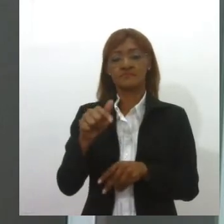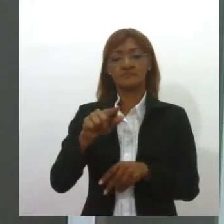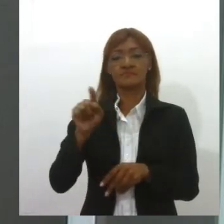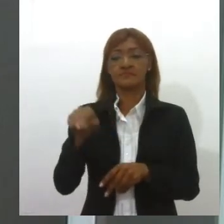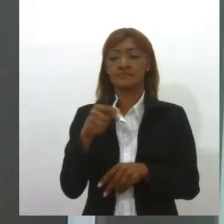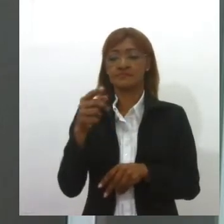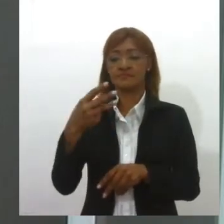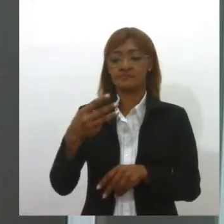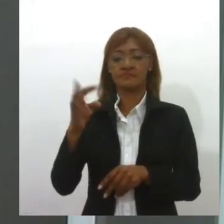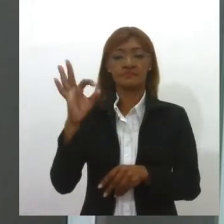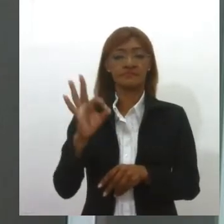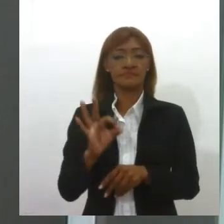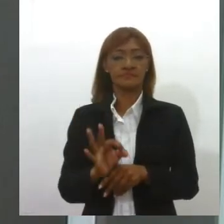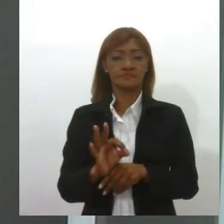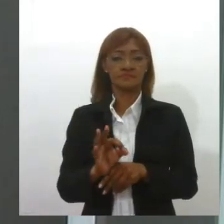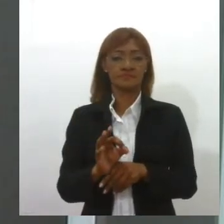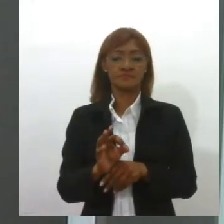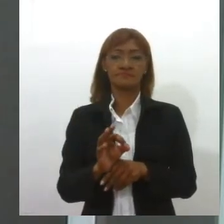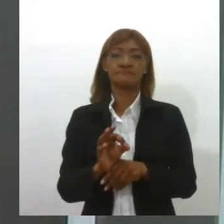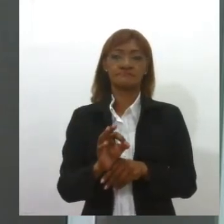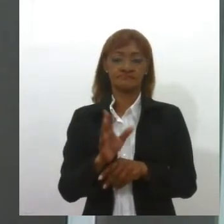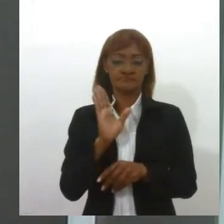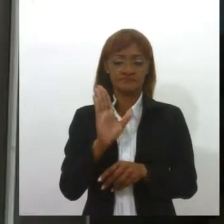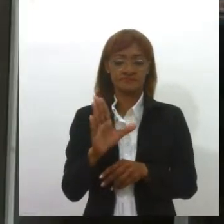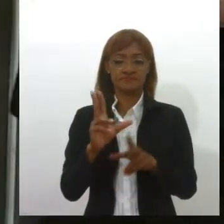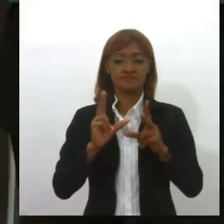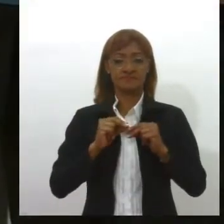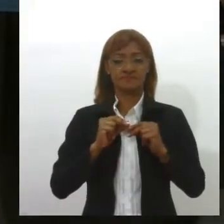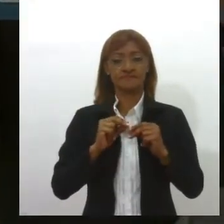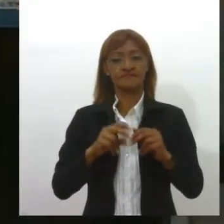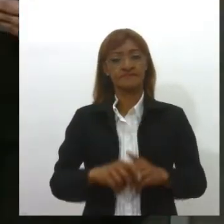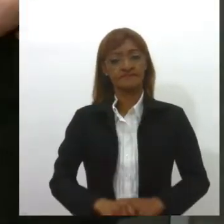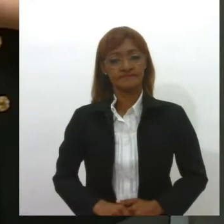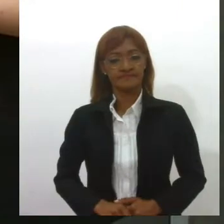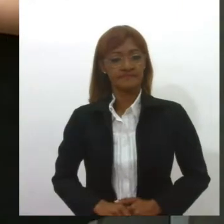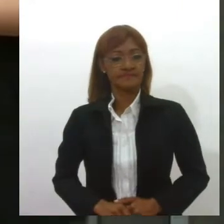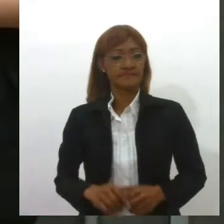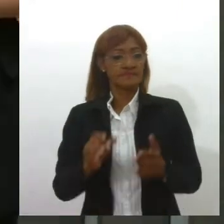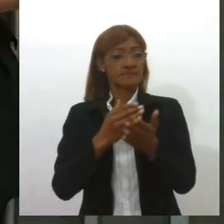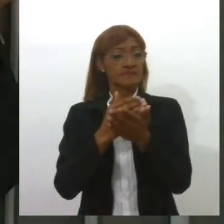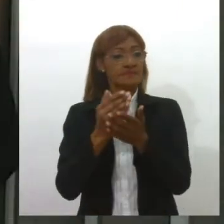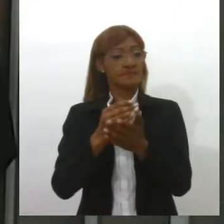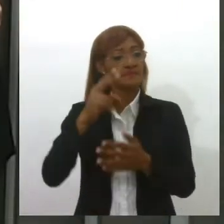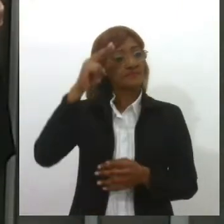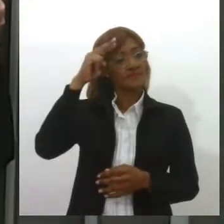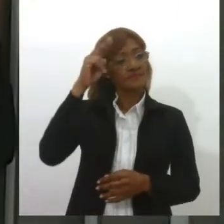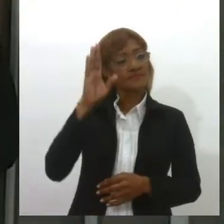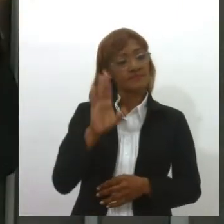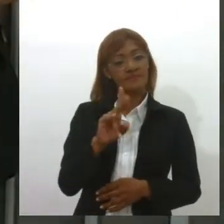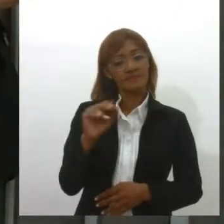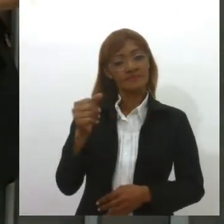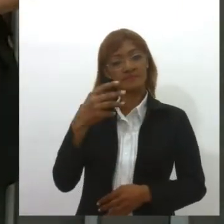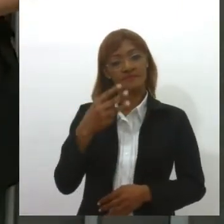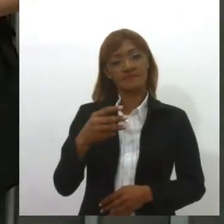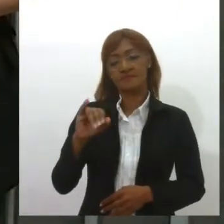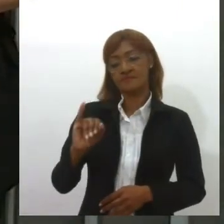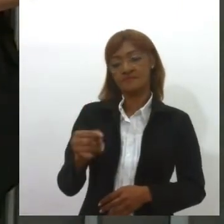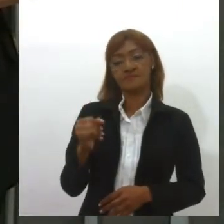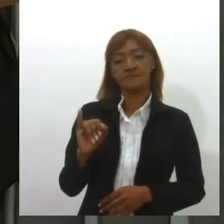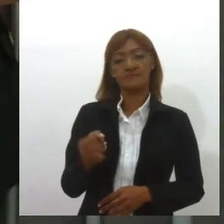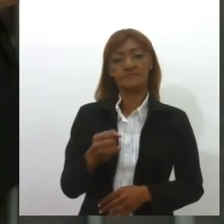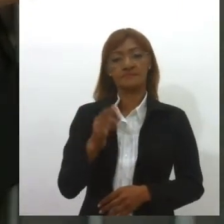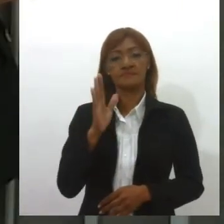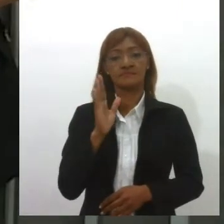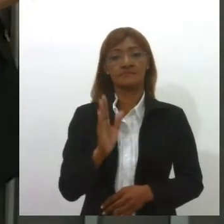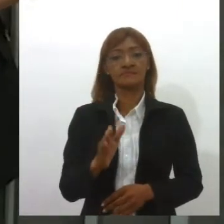67,3% estão com a imunização completa. Começa na próxima segunda-feira, dia 3 de janeiro, a primeira fase do